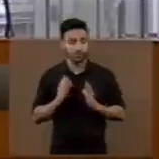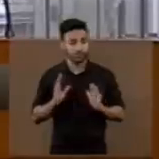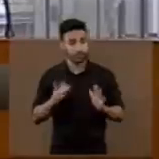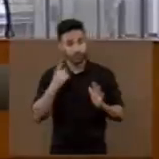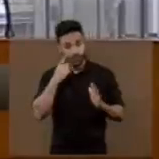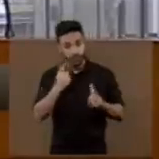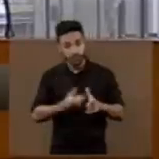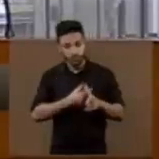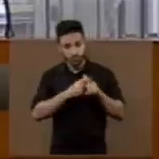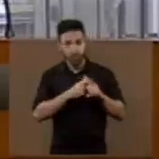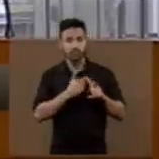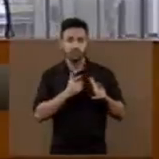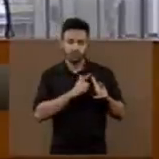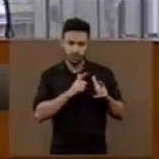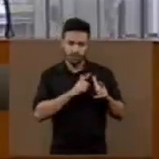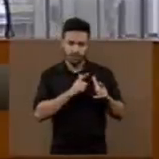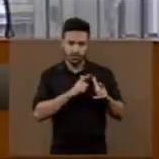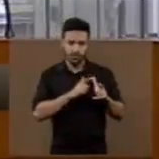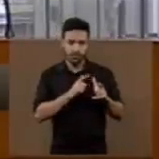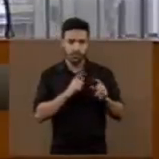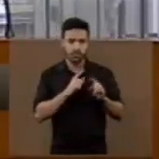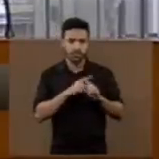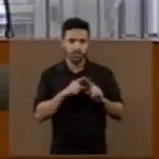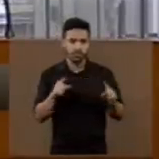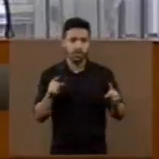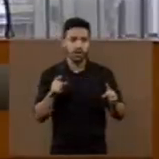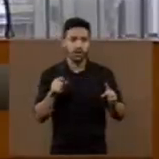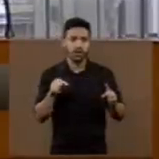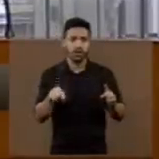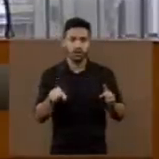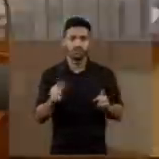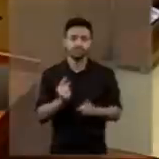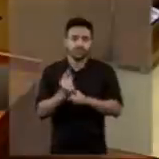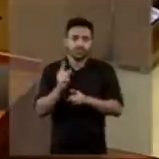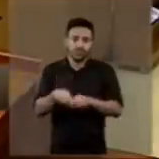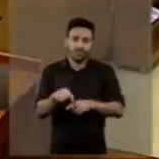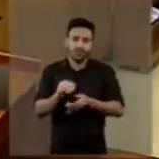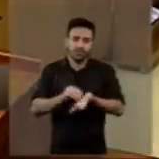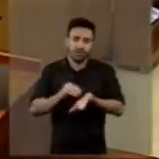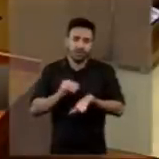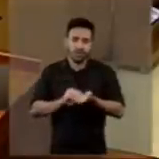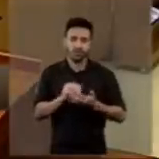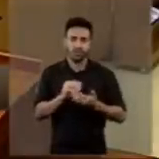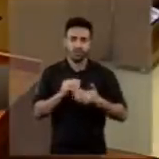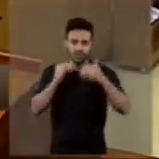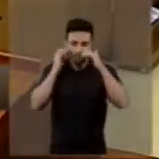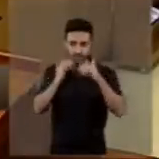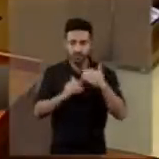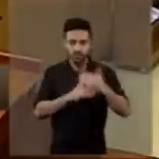está previsto, tanto que nós não consideramos que havia o devido processo administrativo.